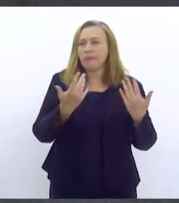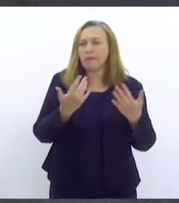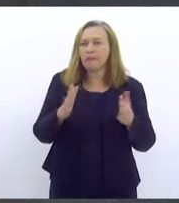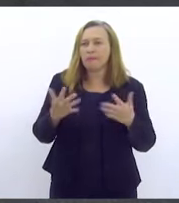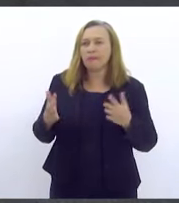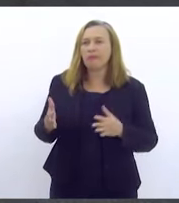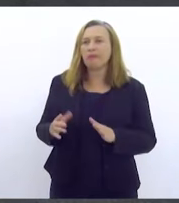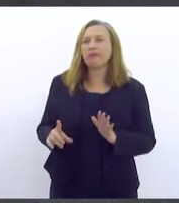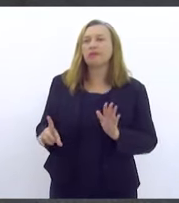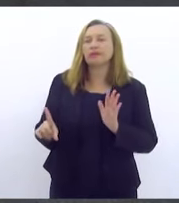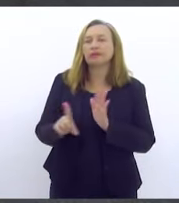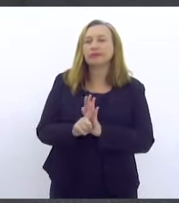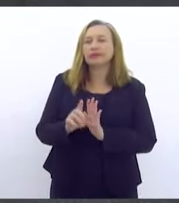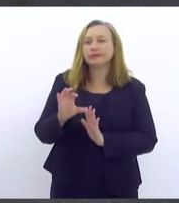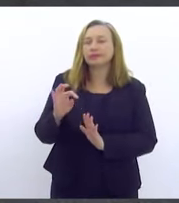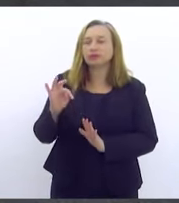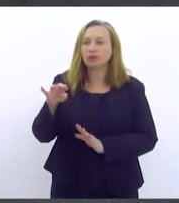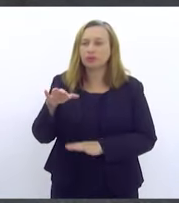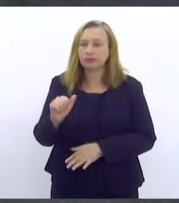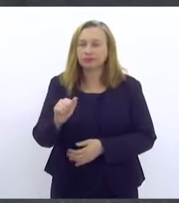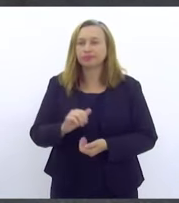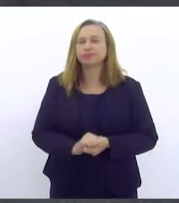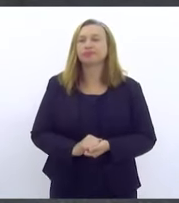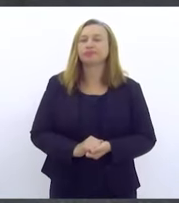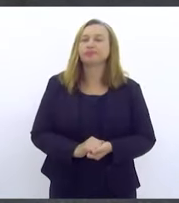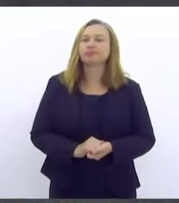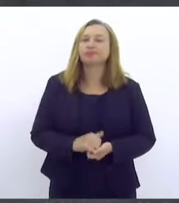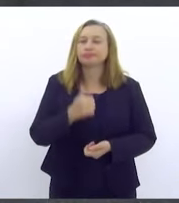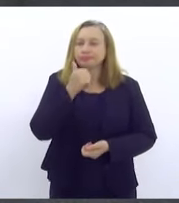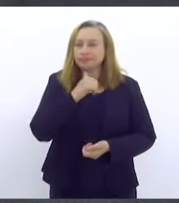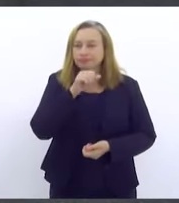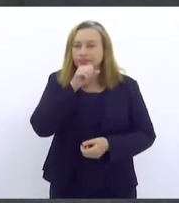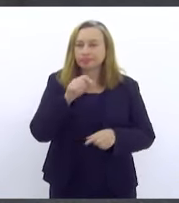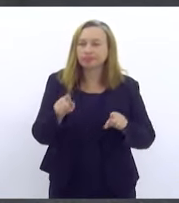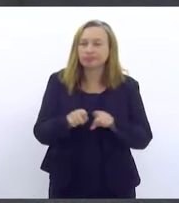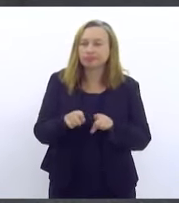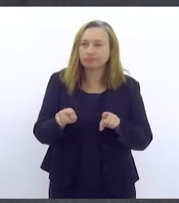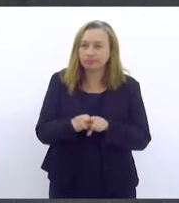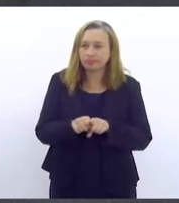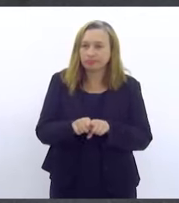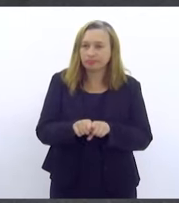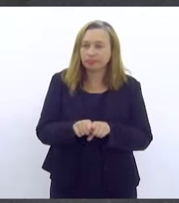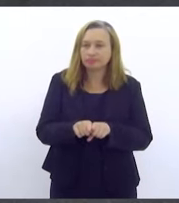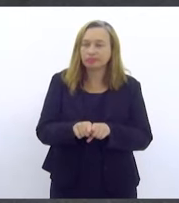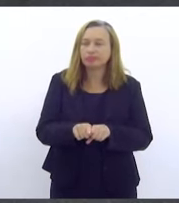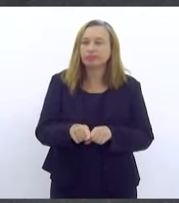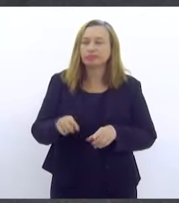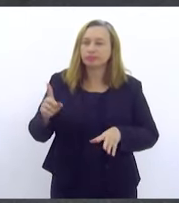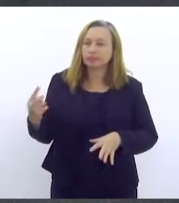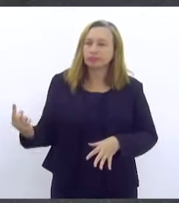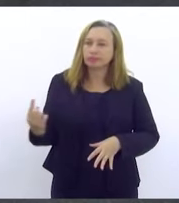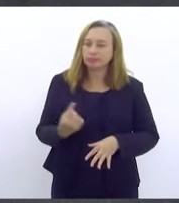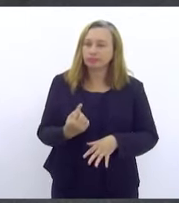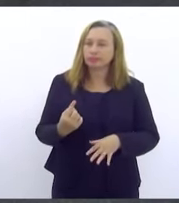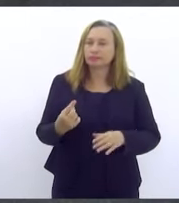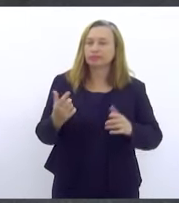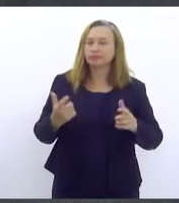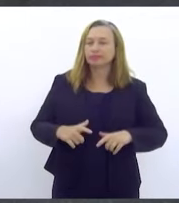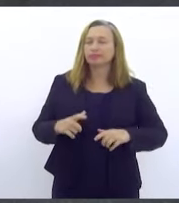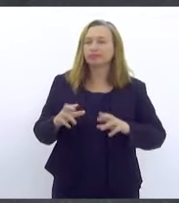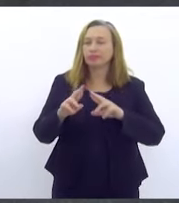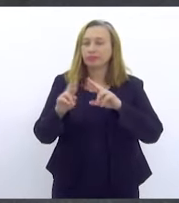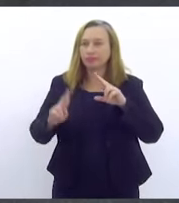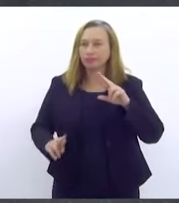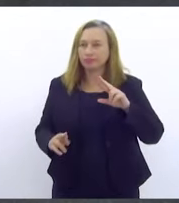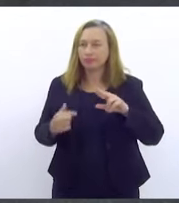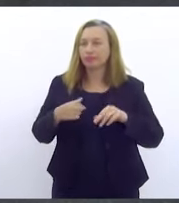a lei de cotas, a gente sauda aqui as mães que também partam para esse lugar. Então, a UFRJ, onde eu